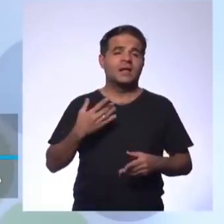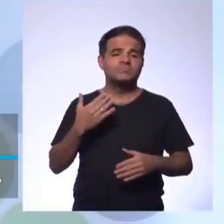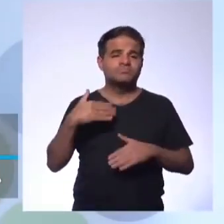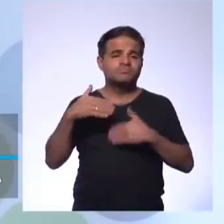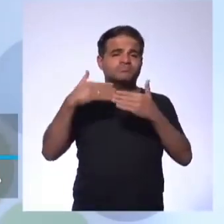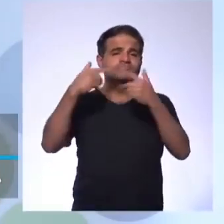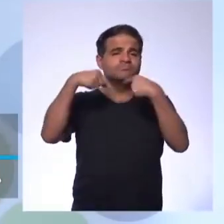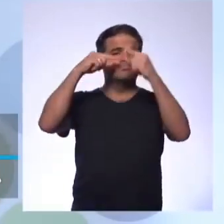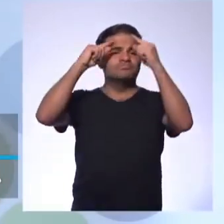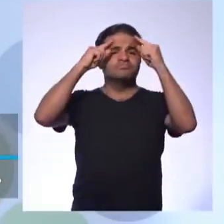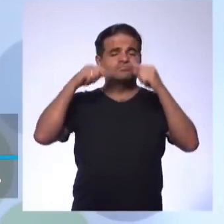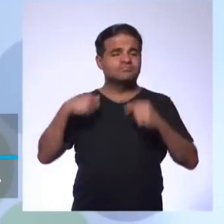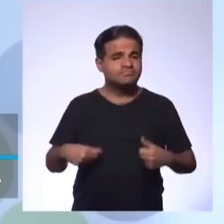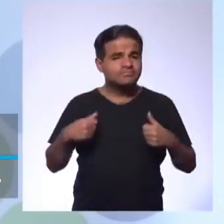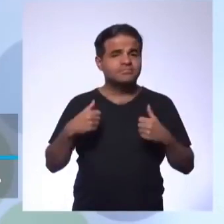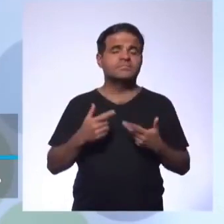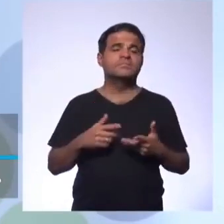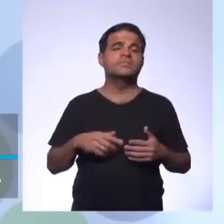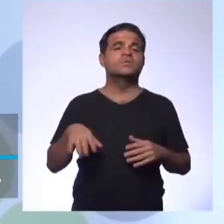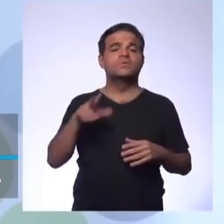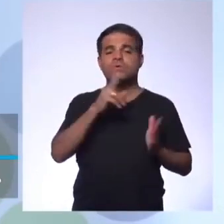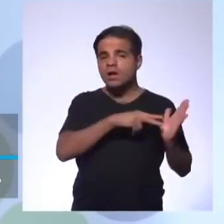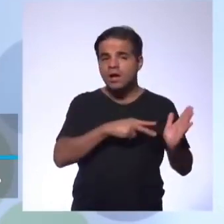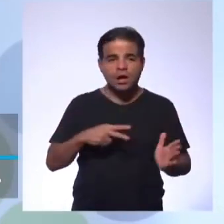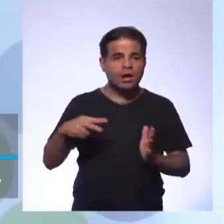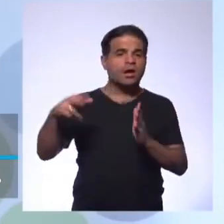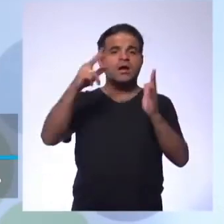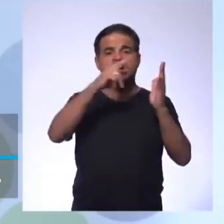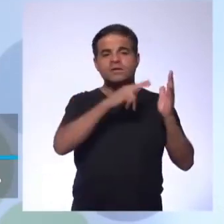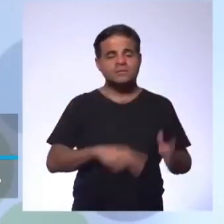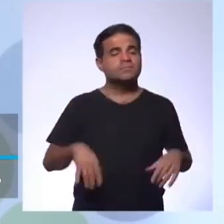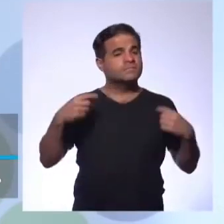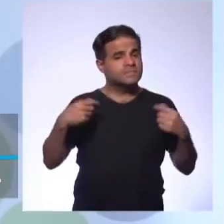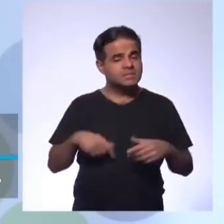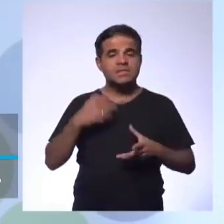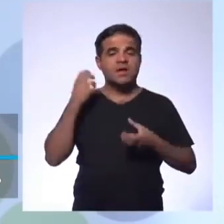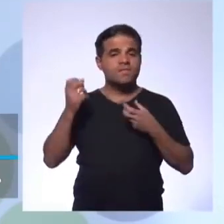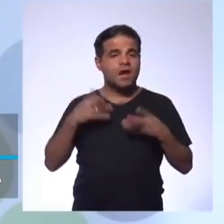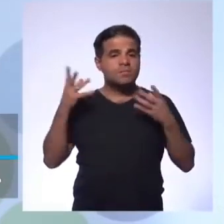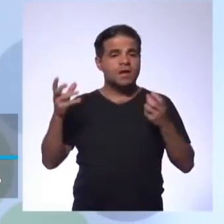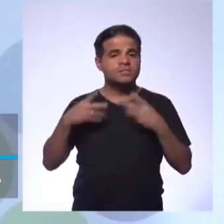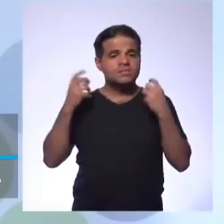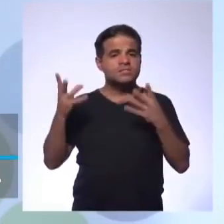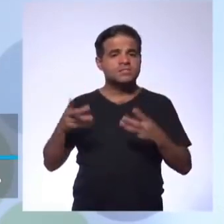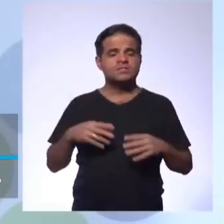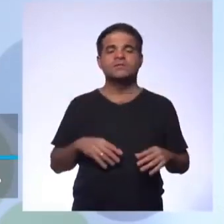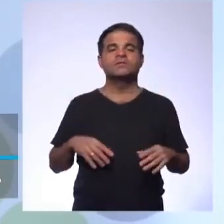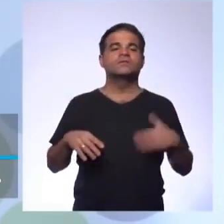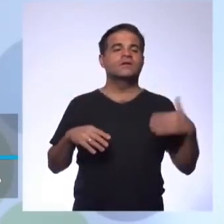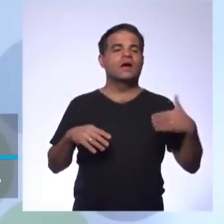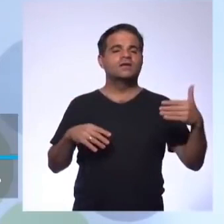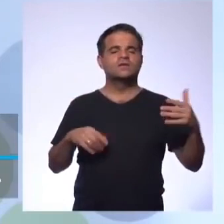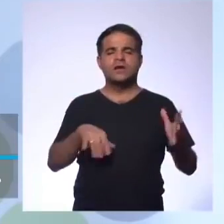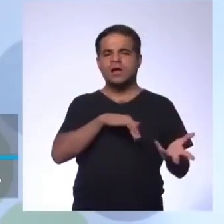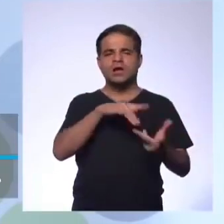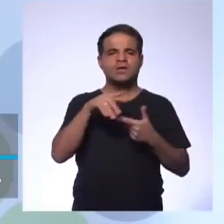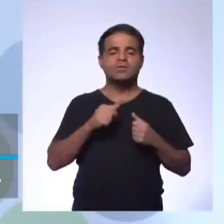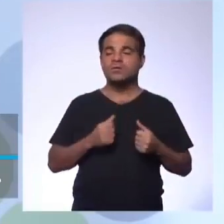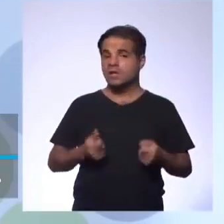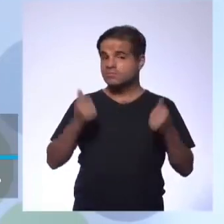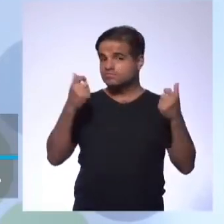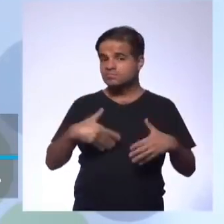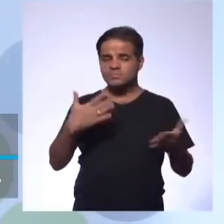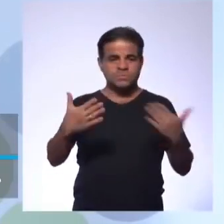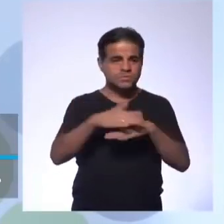Então, o que nós estamos querendo falar aqui é que o leitor é quem tem repertório. E aí, eu estou falando no mundo geral, né? Agora eu quero falar com